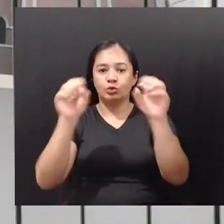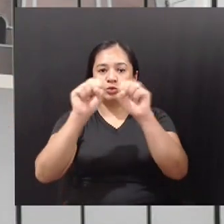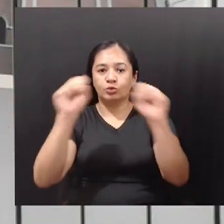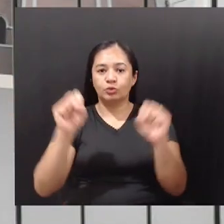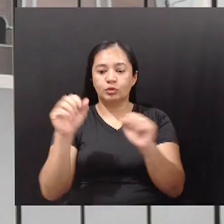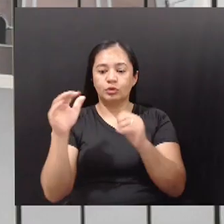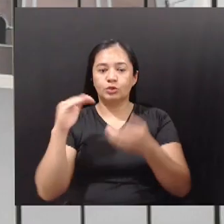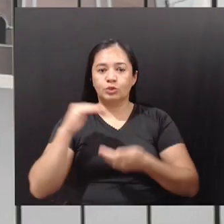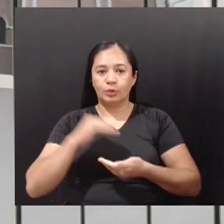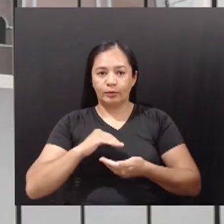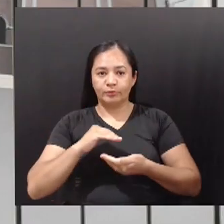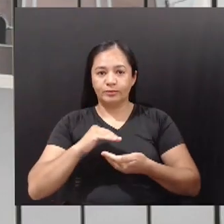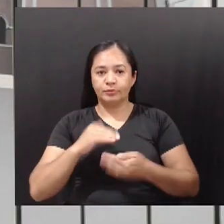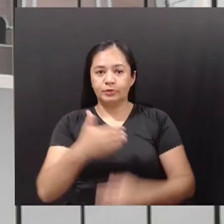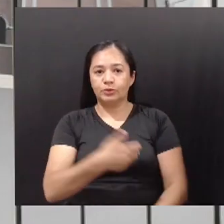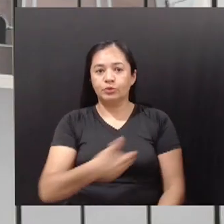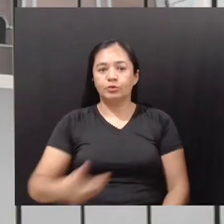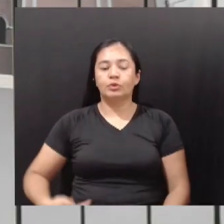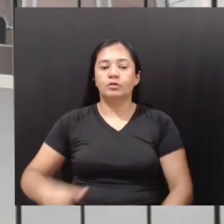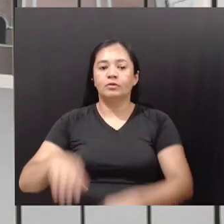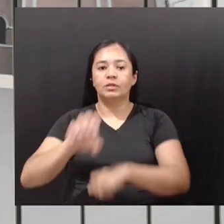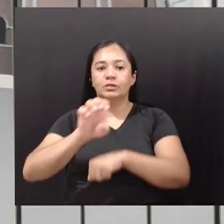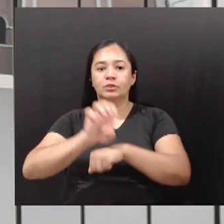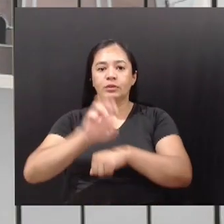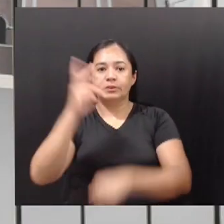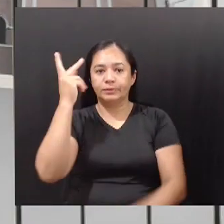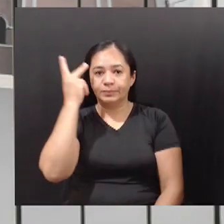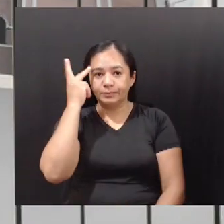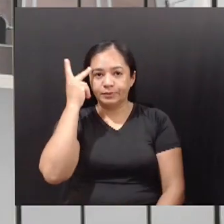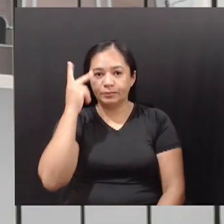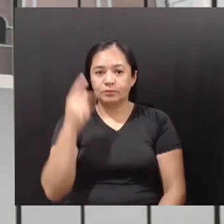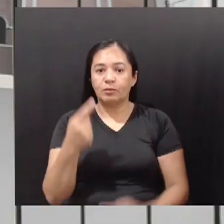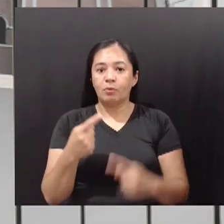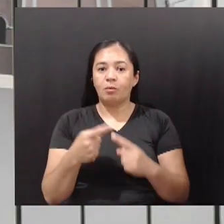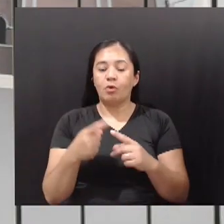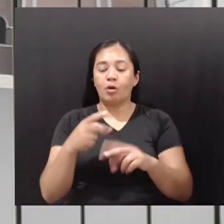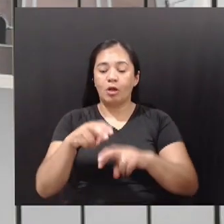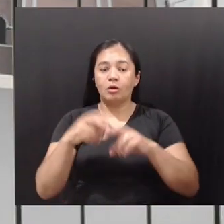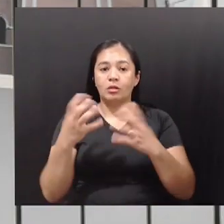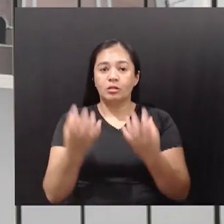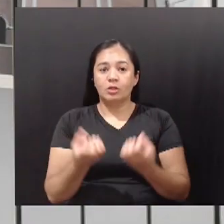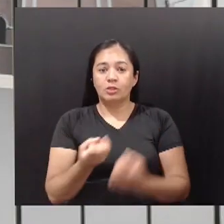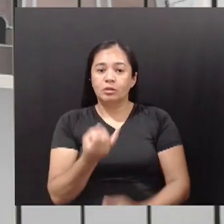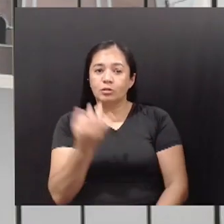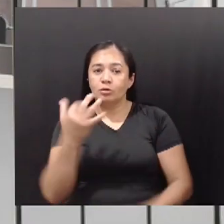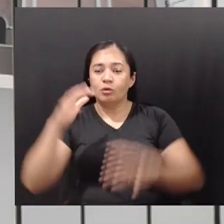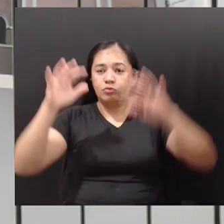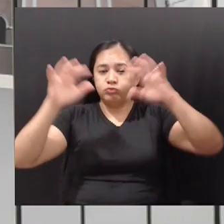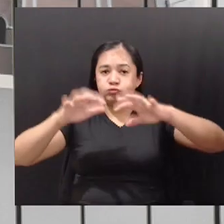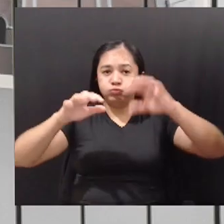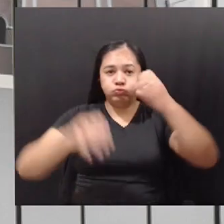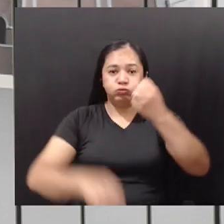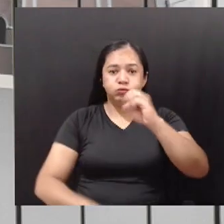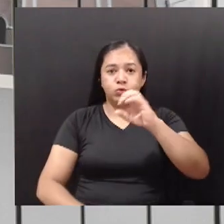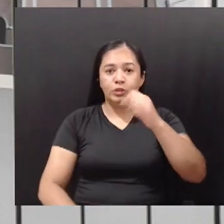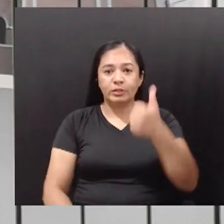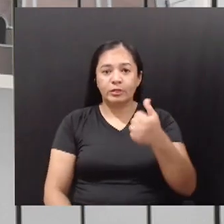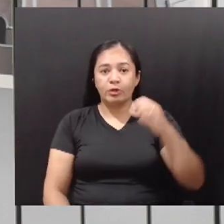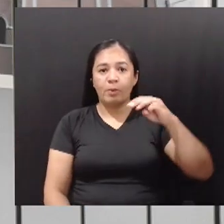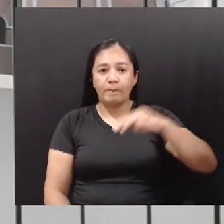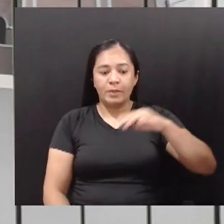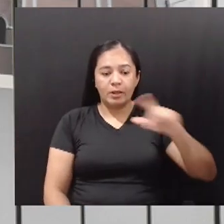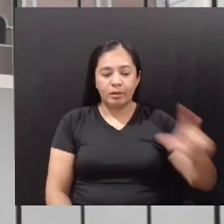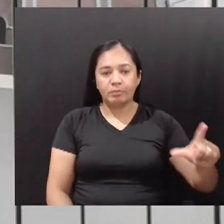do Governo do Estado de São Paulo, com um acumulado de chuvas de 81,8 milímetros